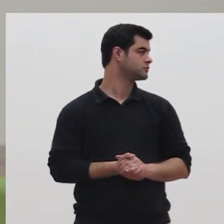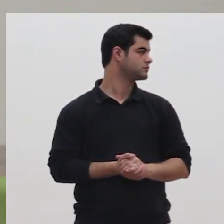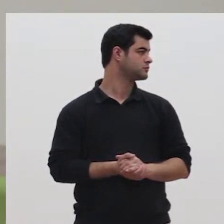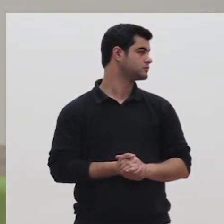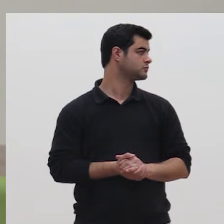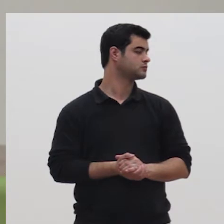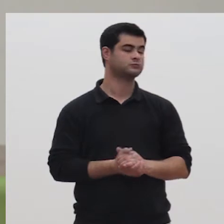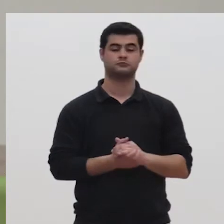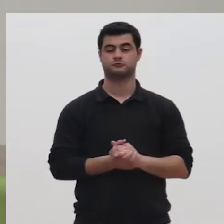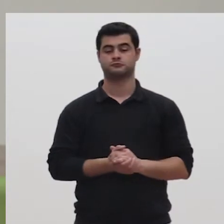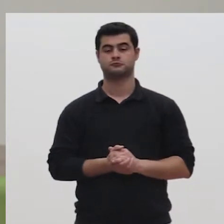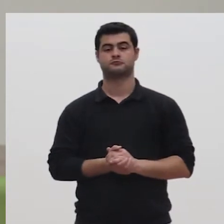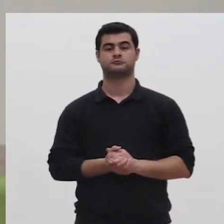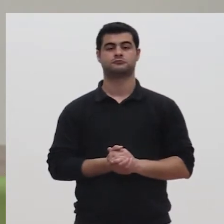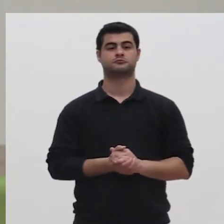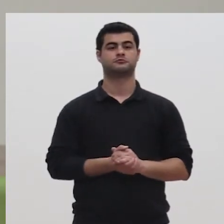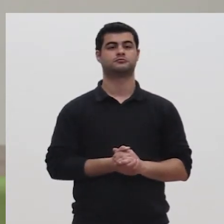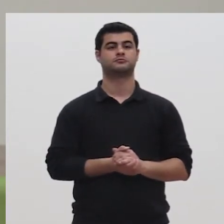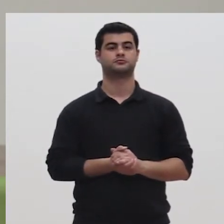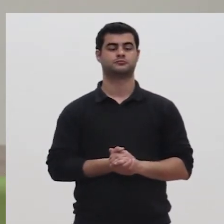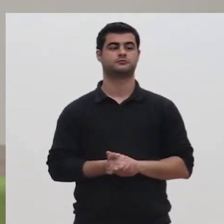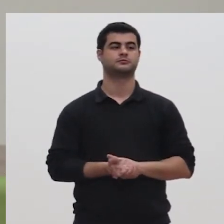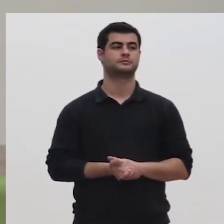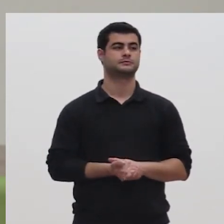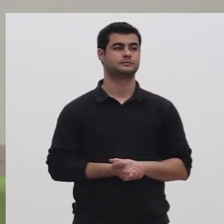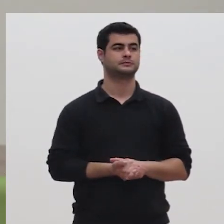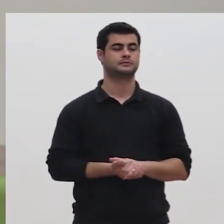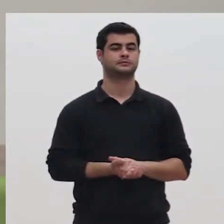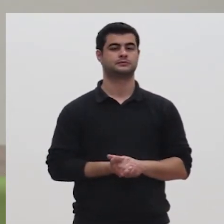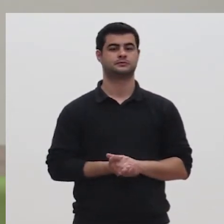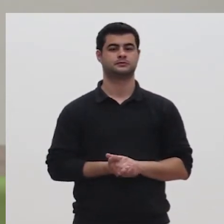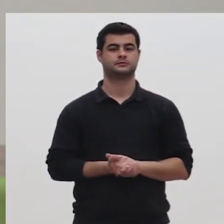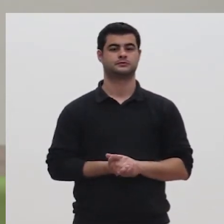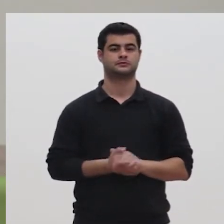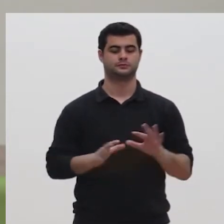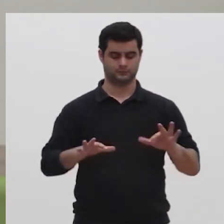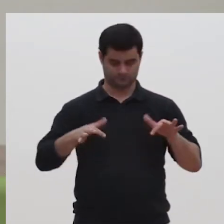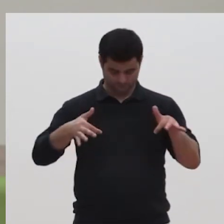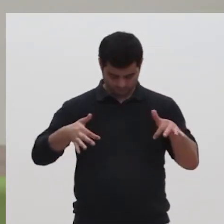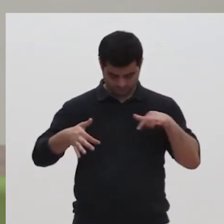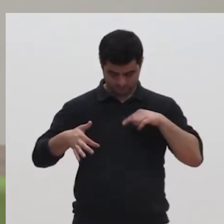Eu tenho dois papeizinhos.